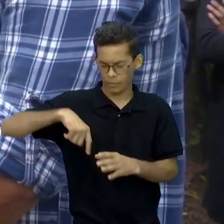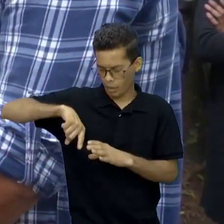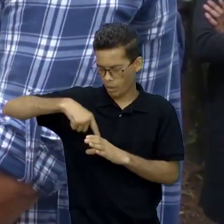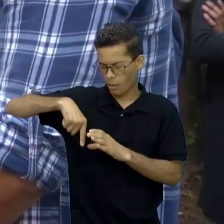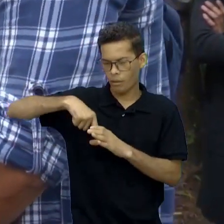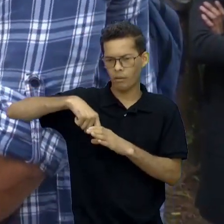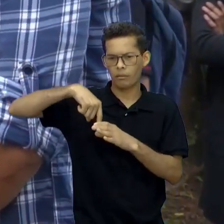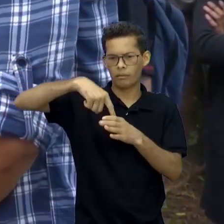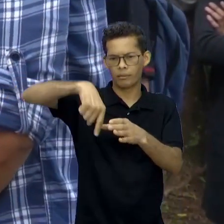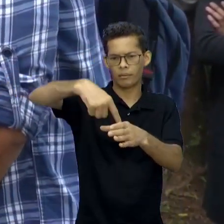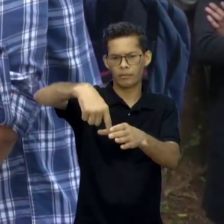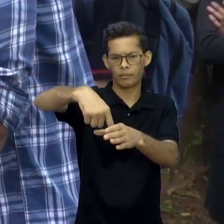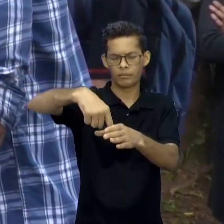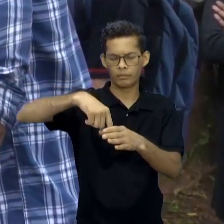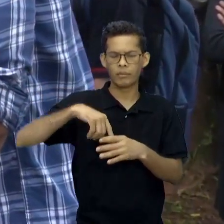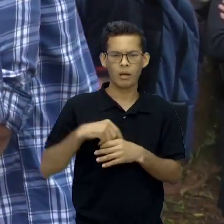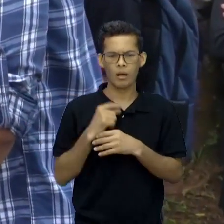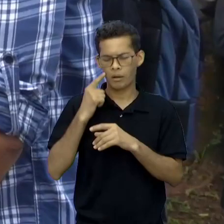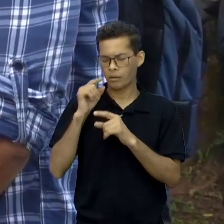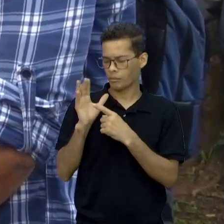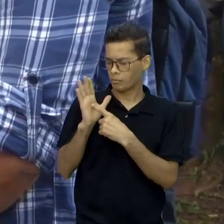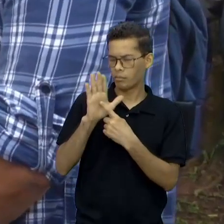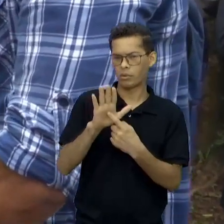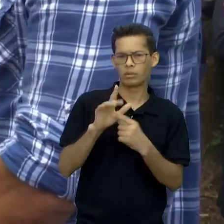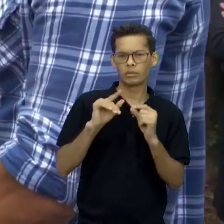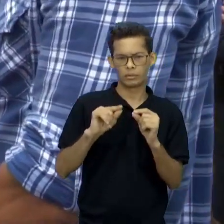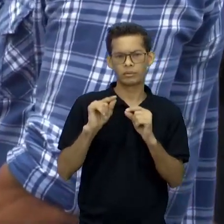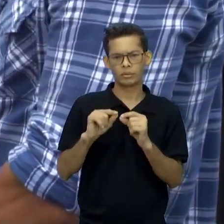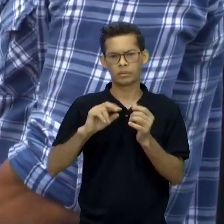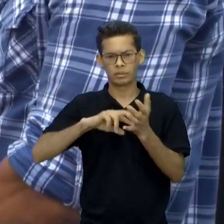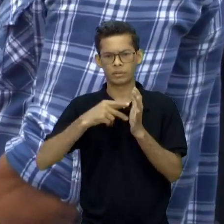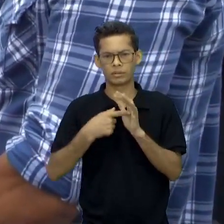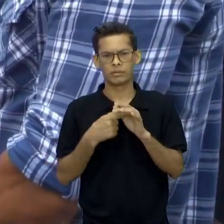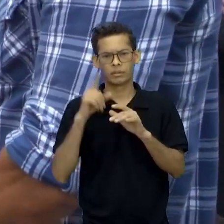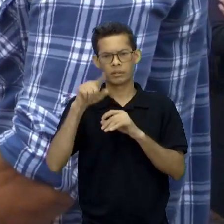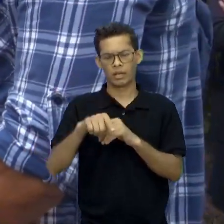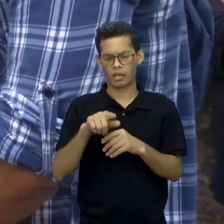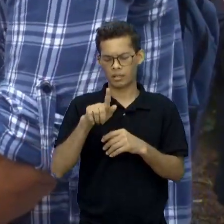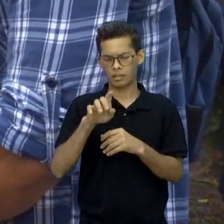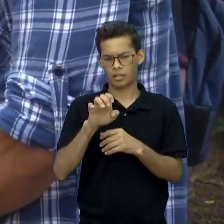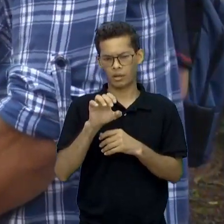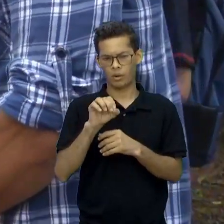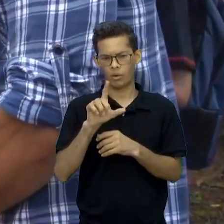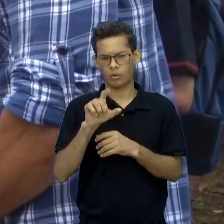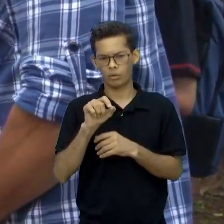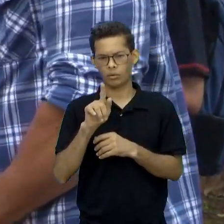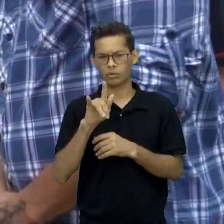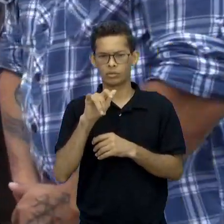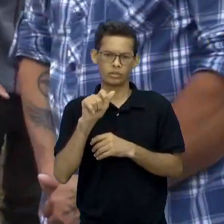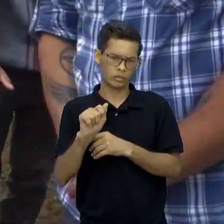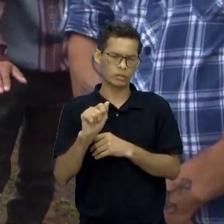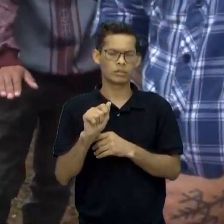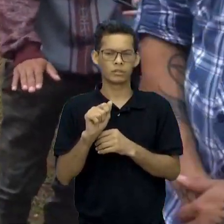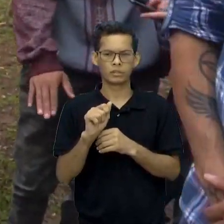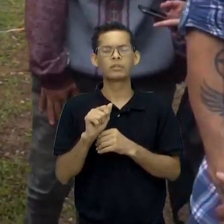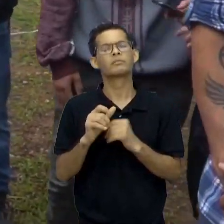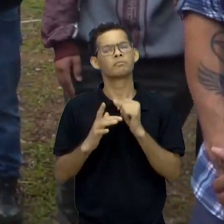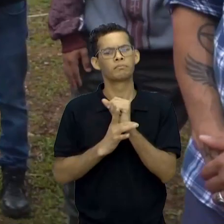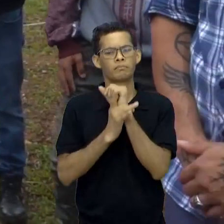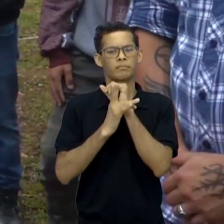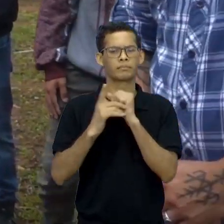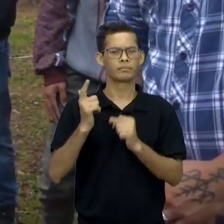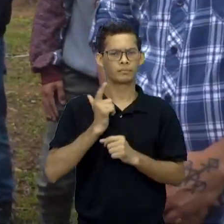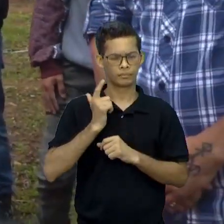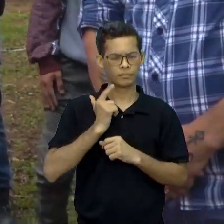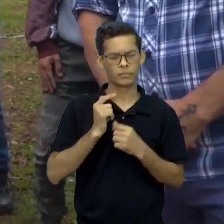apareceu essa reflexão aqui, ó. Essa reflexão é a geologia preservada. Tá? Então, continuando